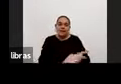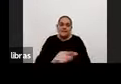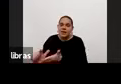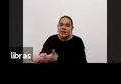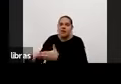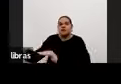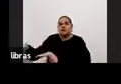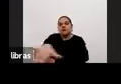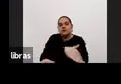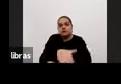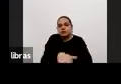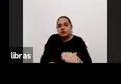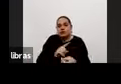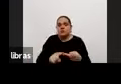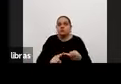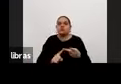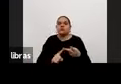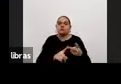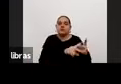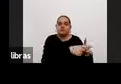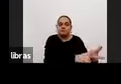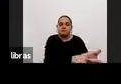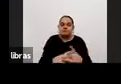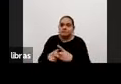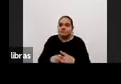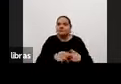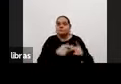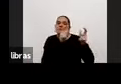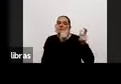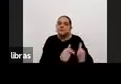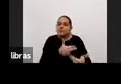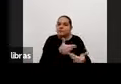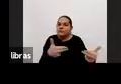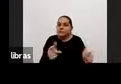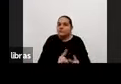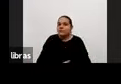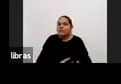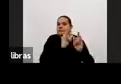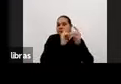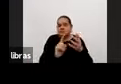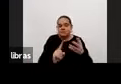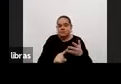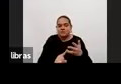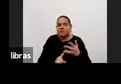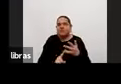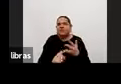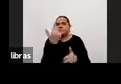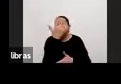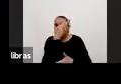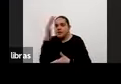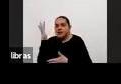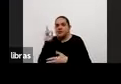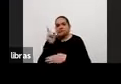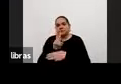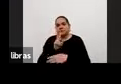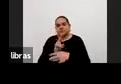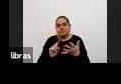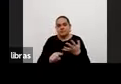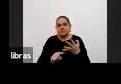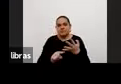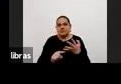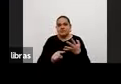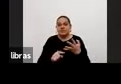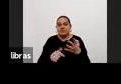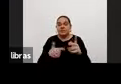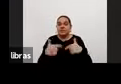de conservação de patrimônio, conservação de meio ambiente, serviços sociais